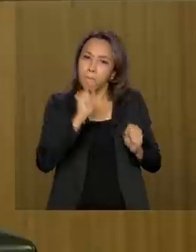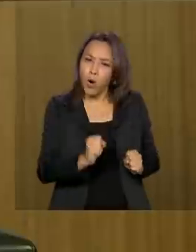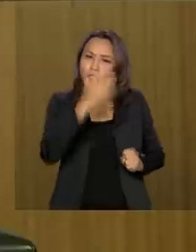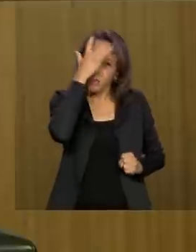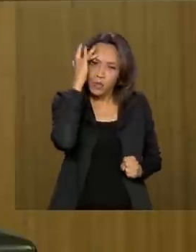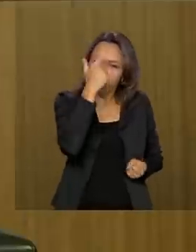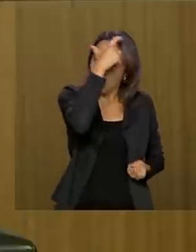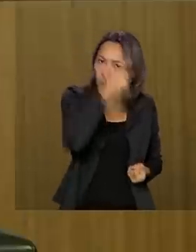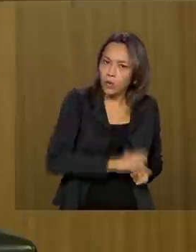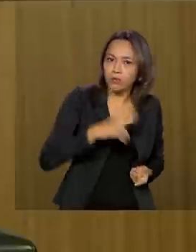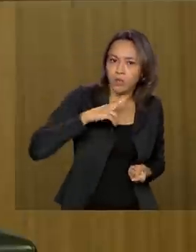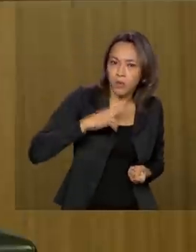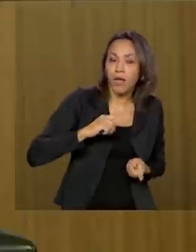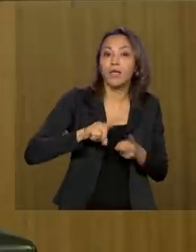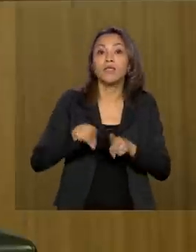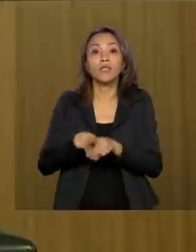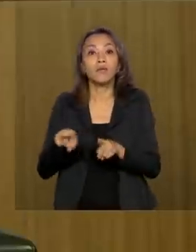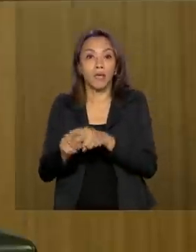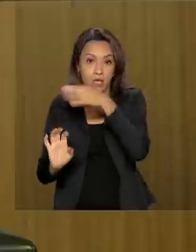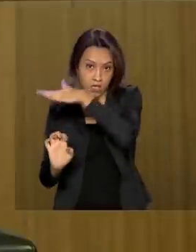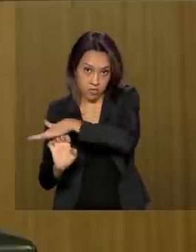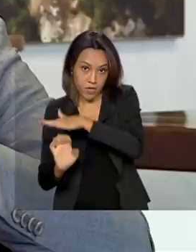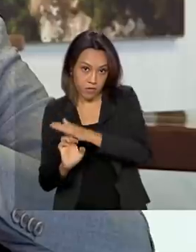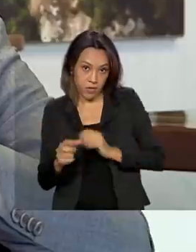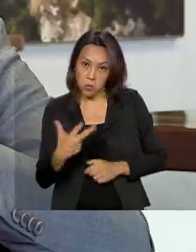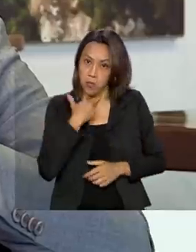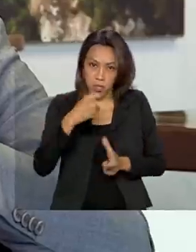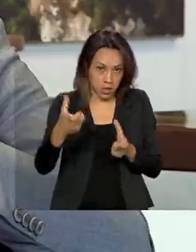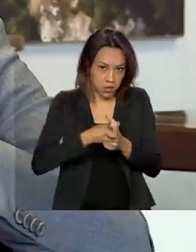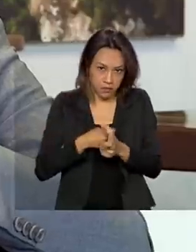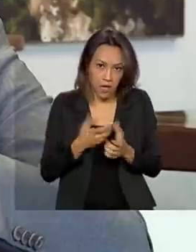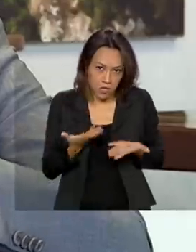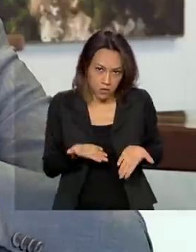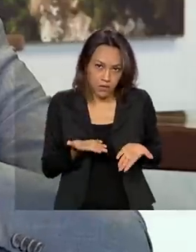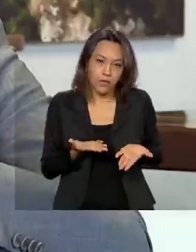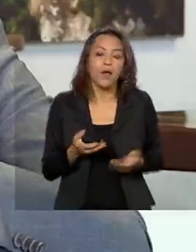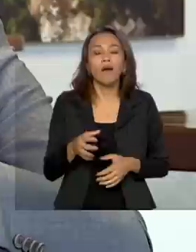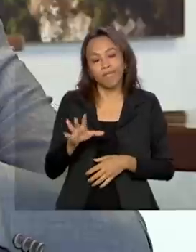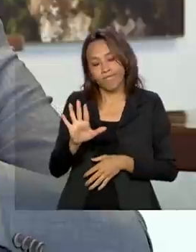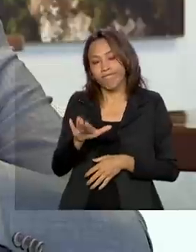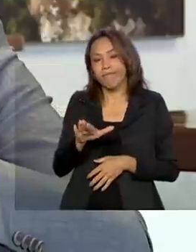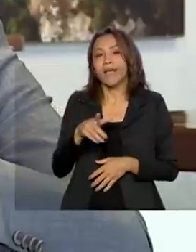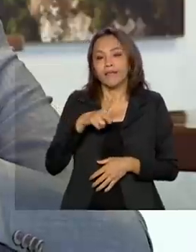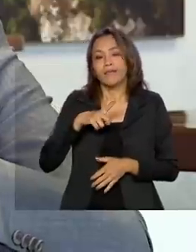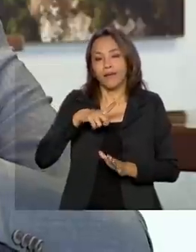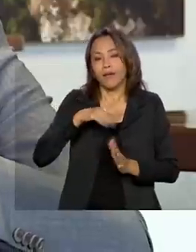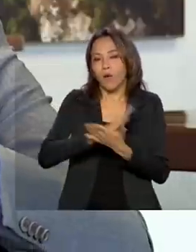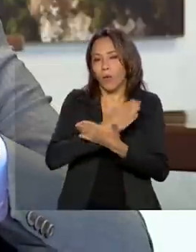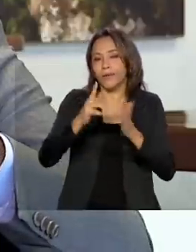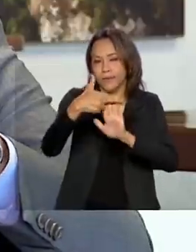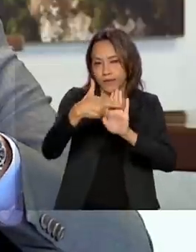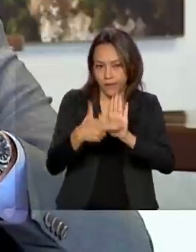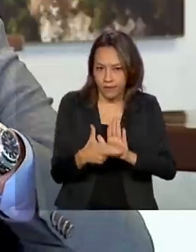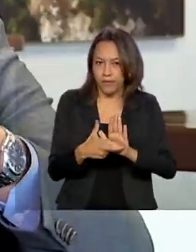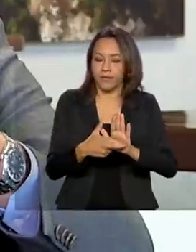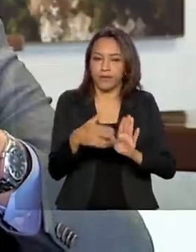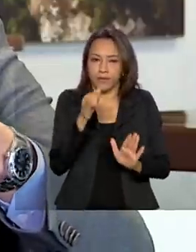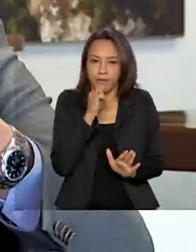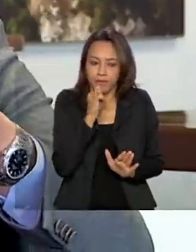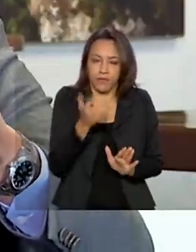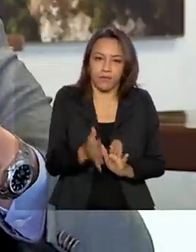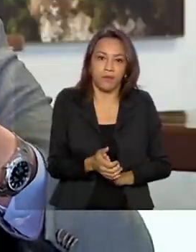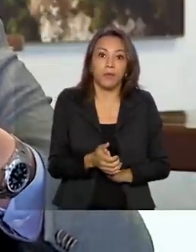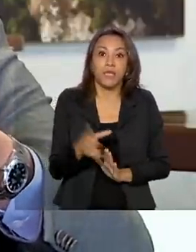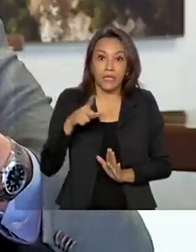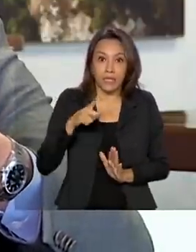jurídicas, mas elas não podem estar inadimplentes, é isso mesmo? Existem algumas regras, como, por exemplo, ter a propriedade com o